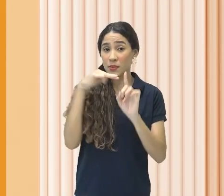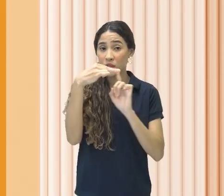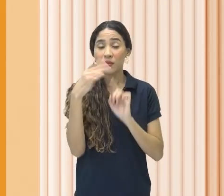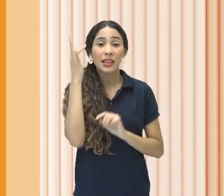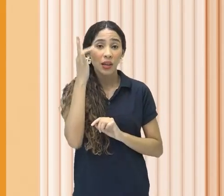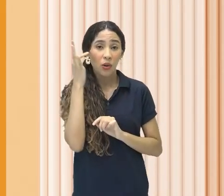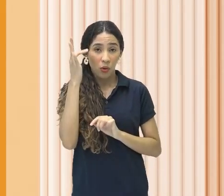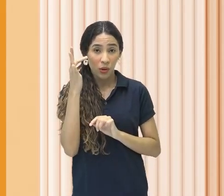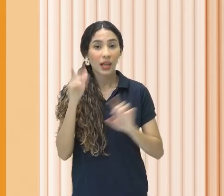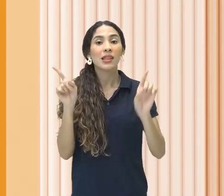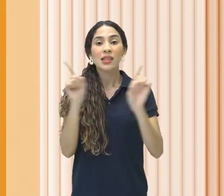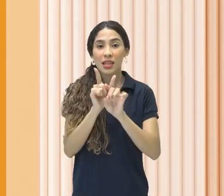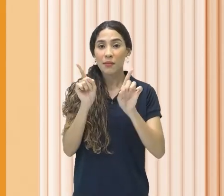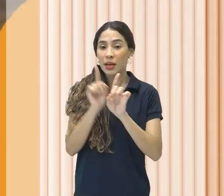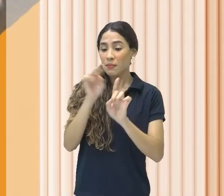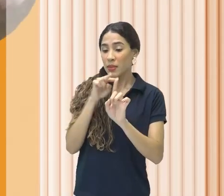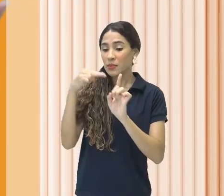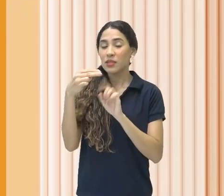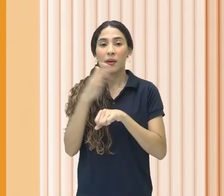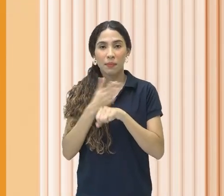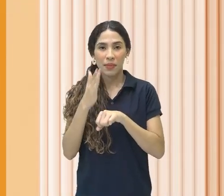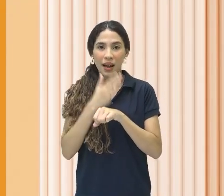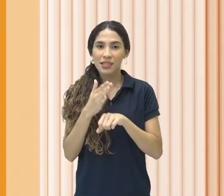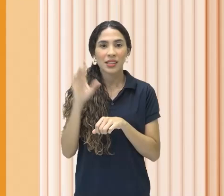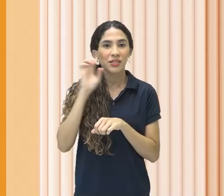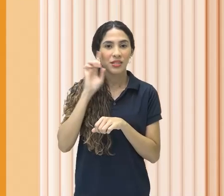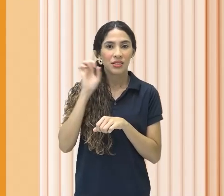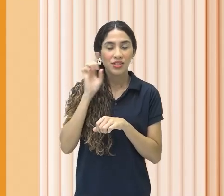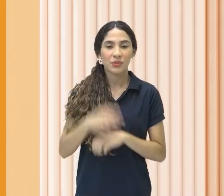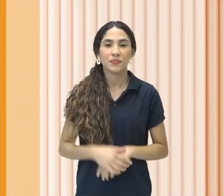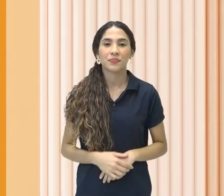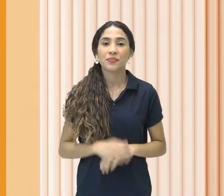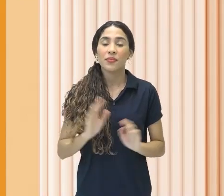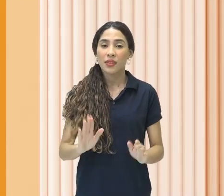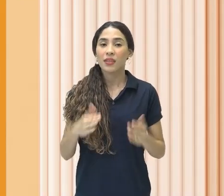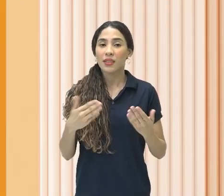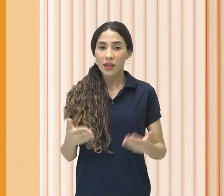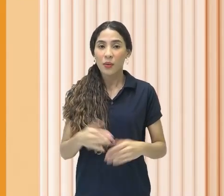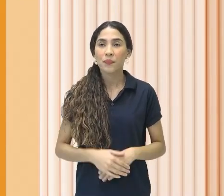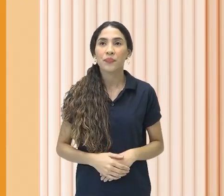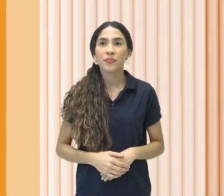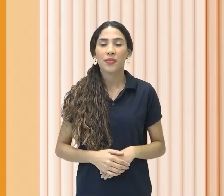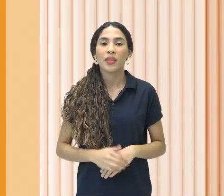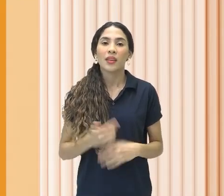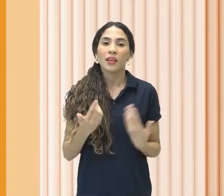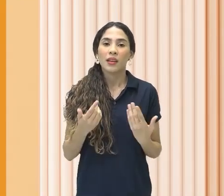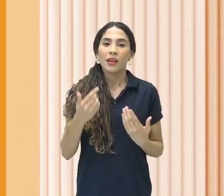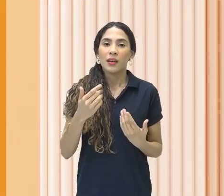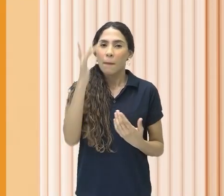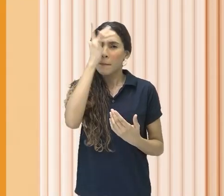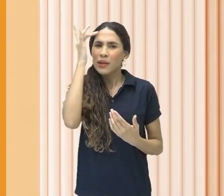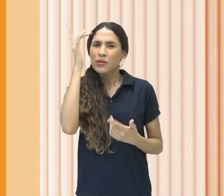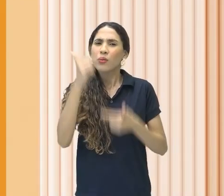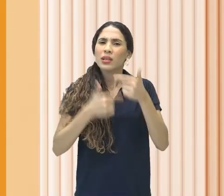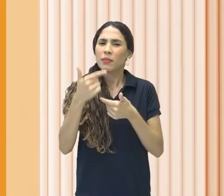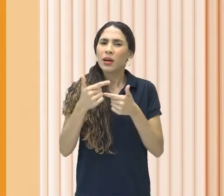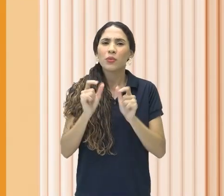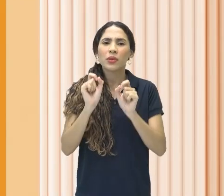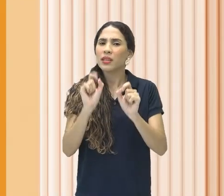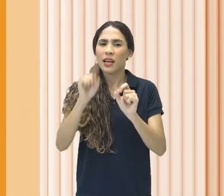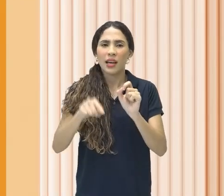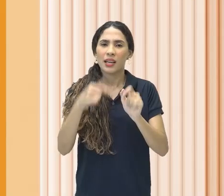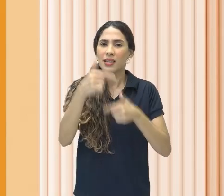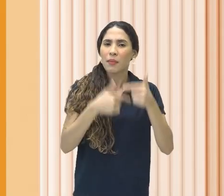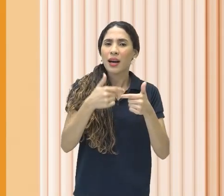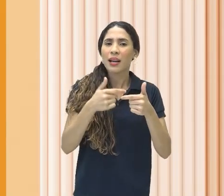teórico, como também na própria prática do dia a dia. Então, quem é que trabalha? O que é o trabalho? E